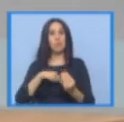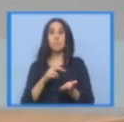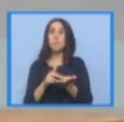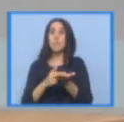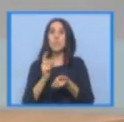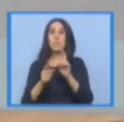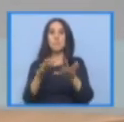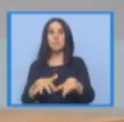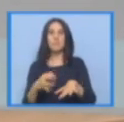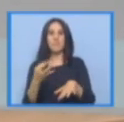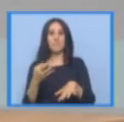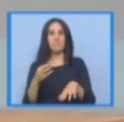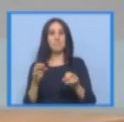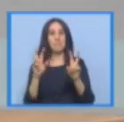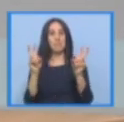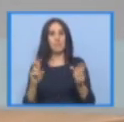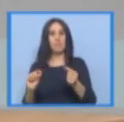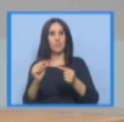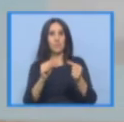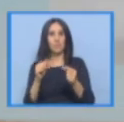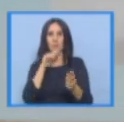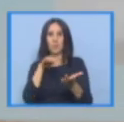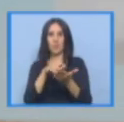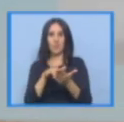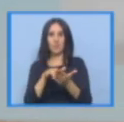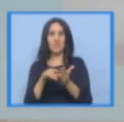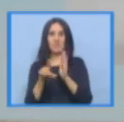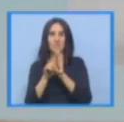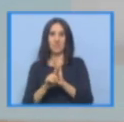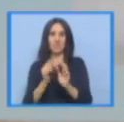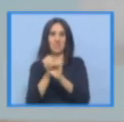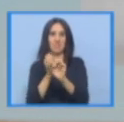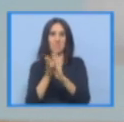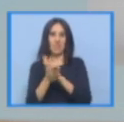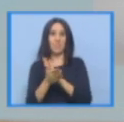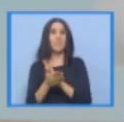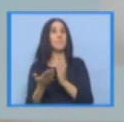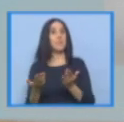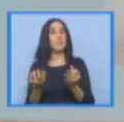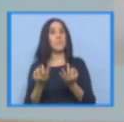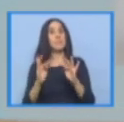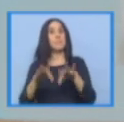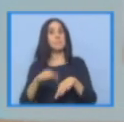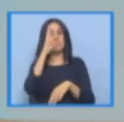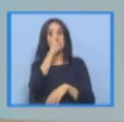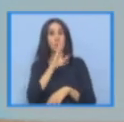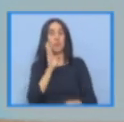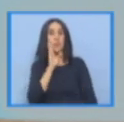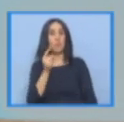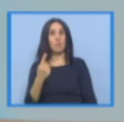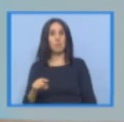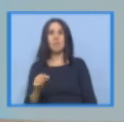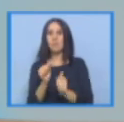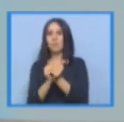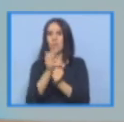que sai do Parlamento também nesta discussão do Código das Leis do Trabalho. Ficamos então por aqui. Já sabe que mais logo ainda